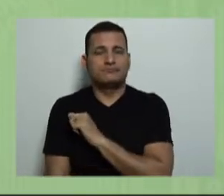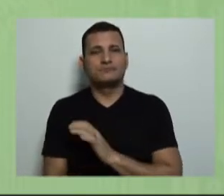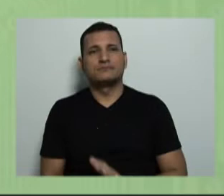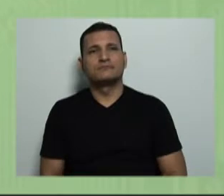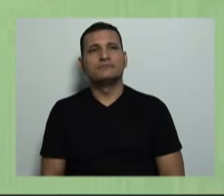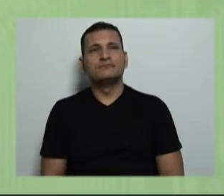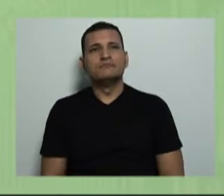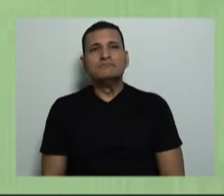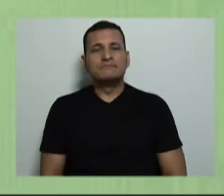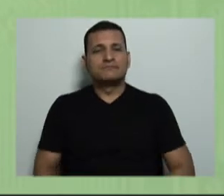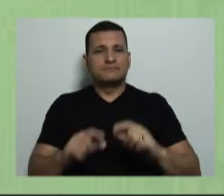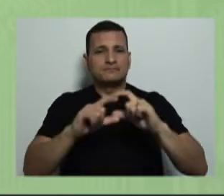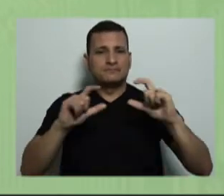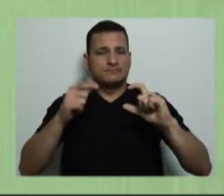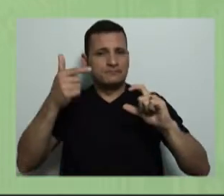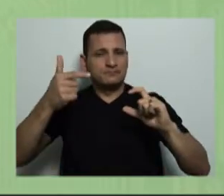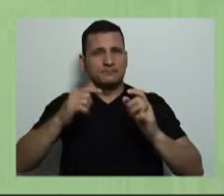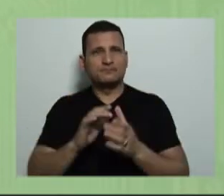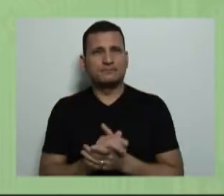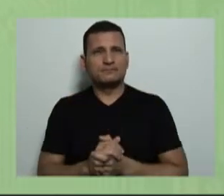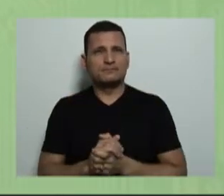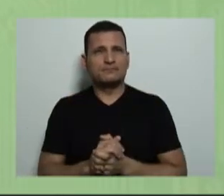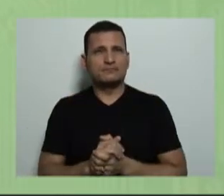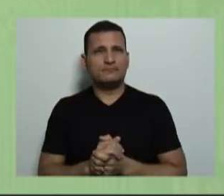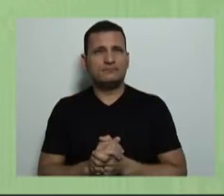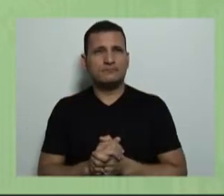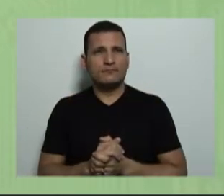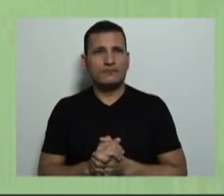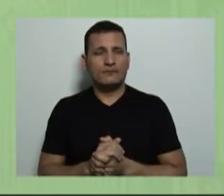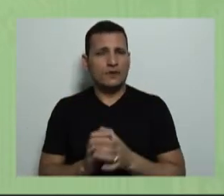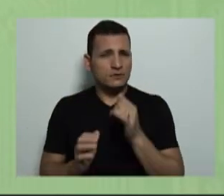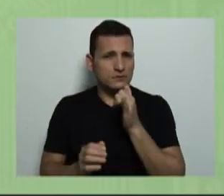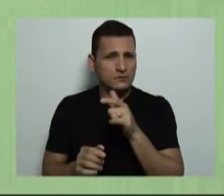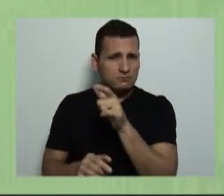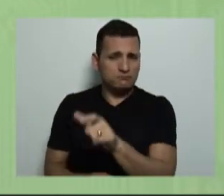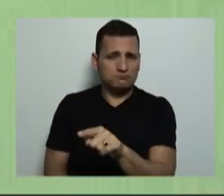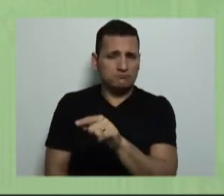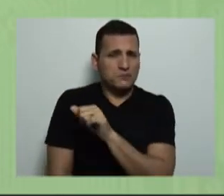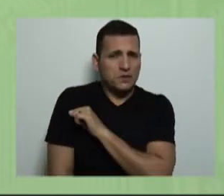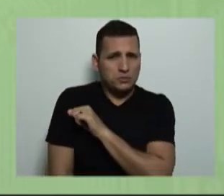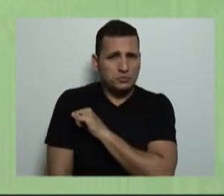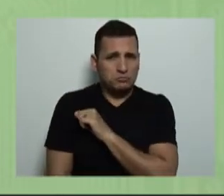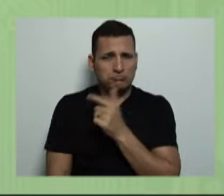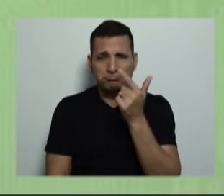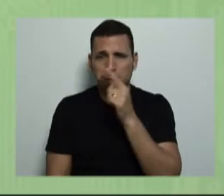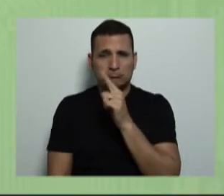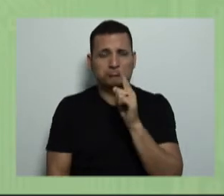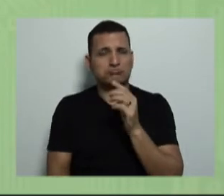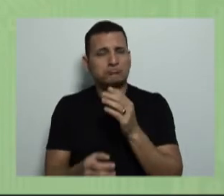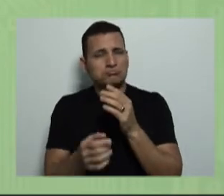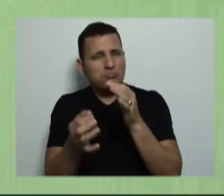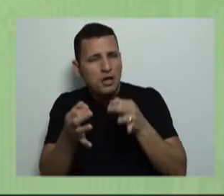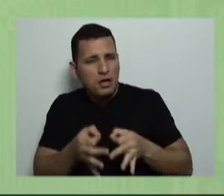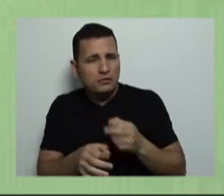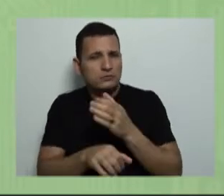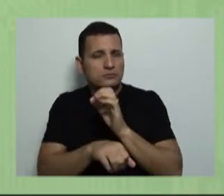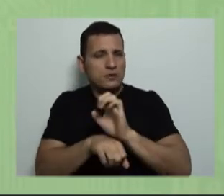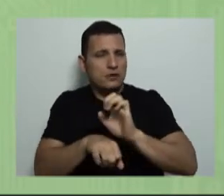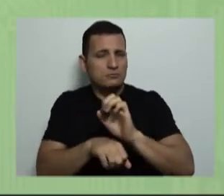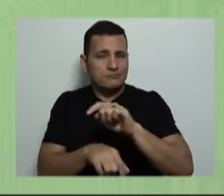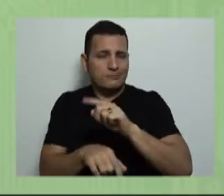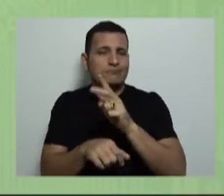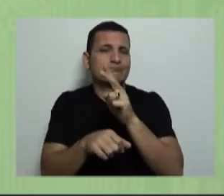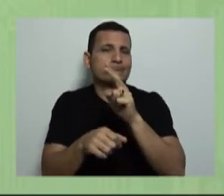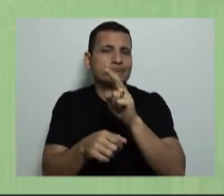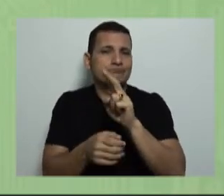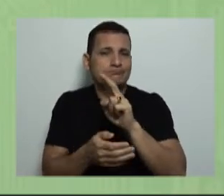Parágrafo 2º. Caso as pendências indicadas pelo orientador não sejam sanadas, o estagiário será reprovado. Nós não podemos ficar com esse aluno